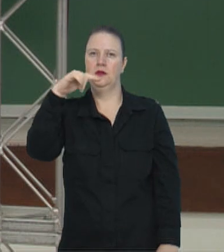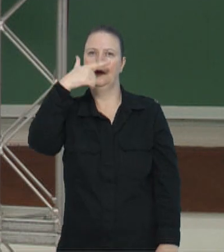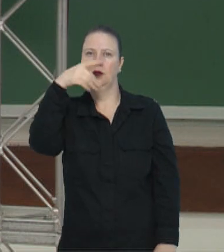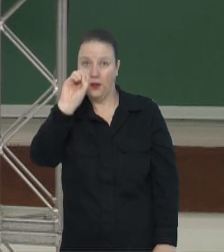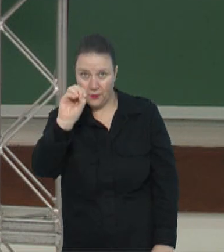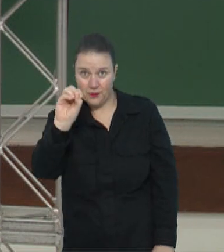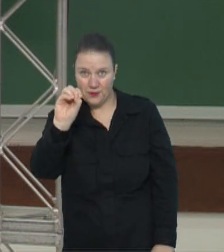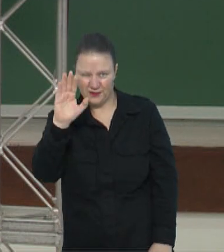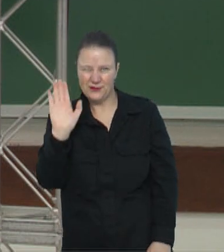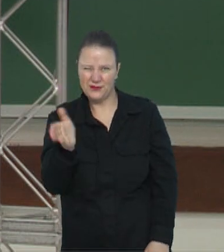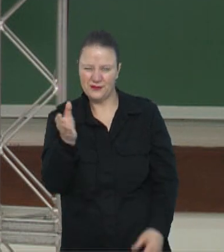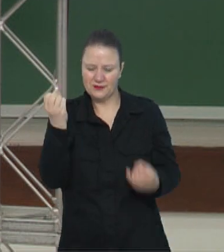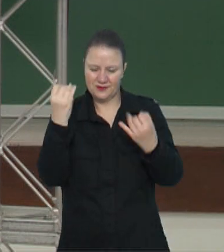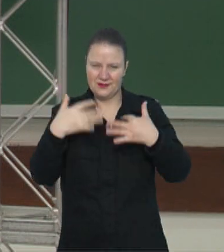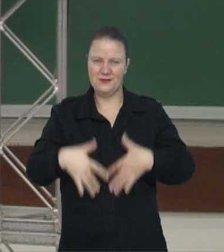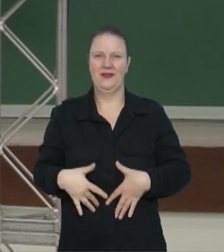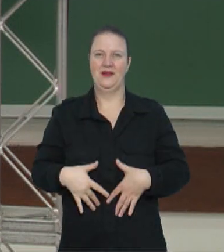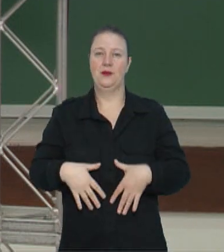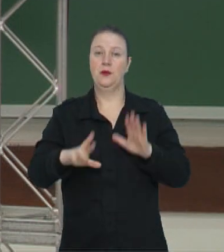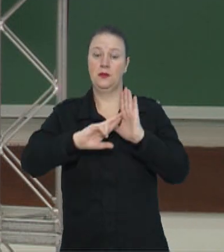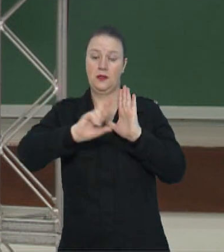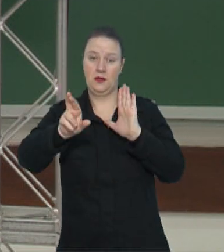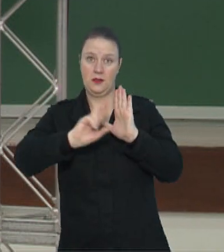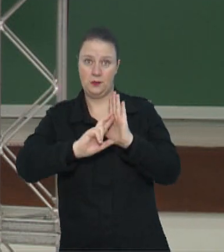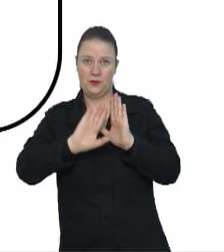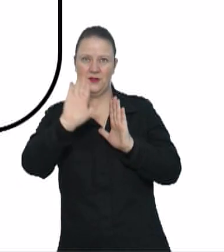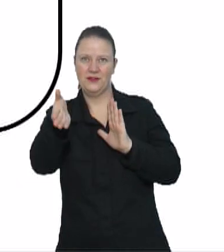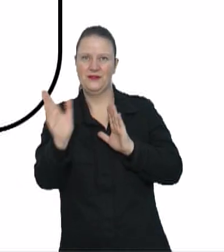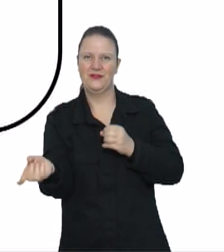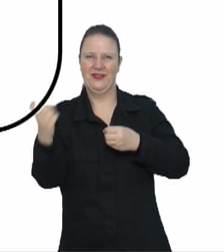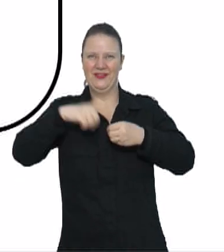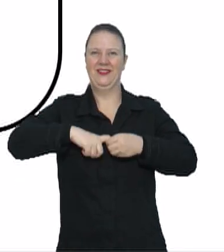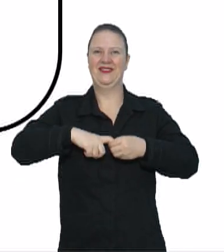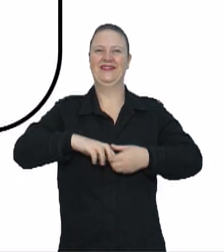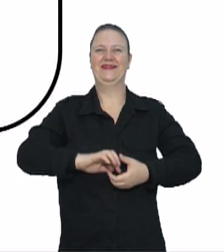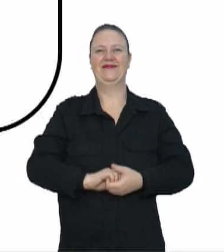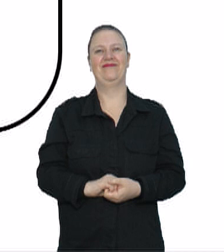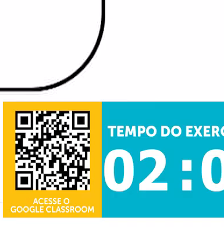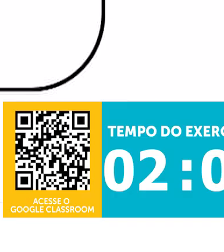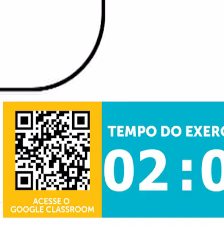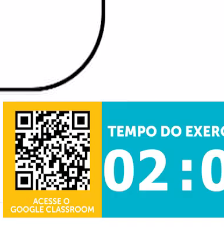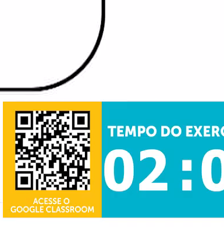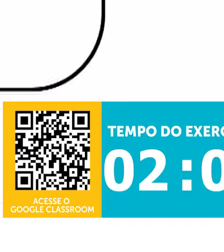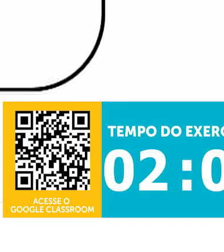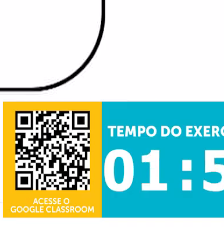vocês respondem lá no caderno e a gente volta em seguida com a correção.